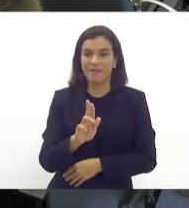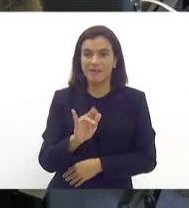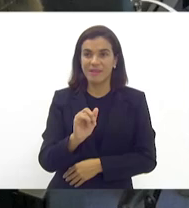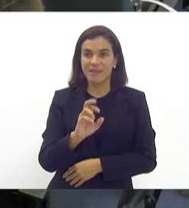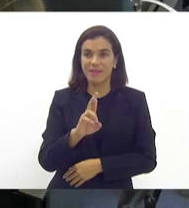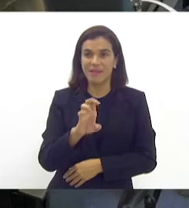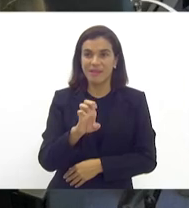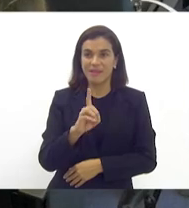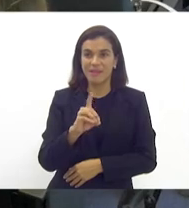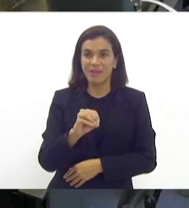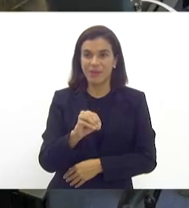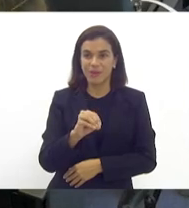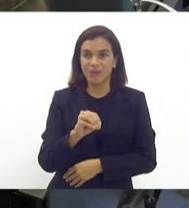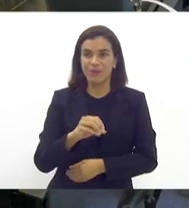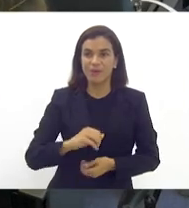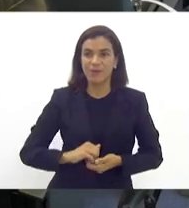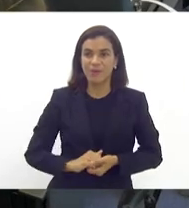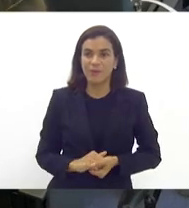favor